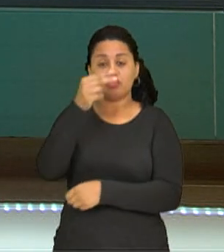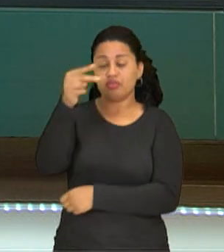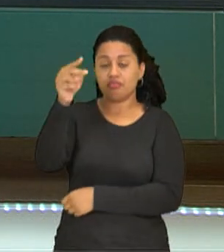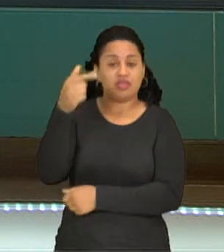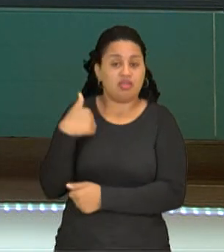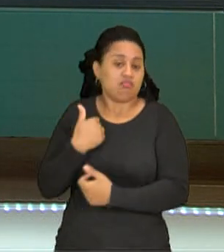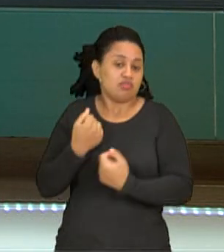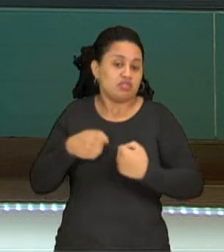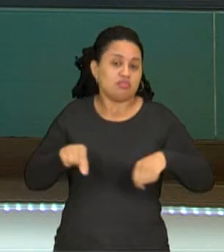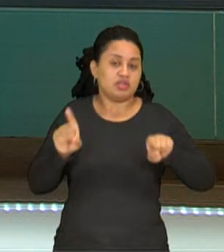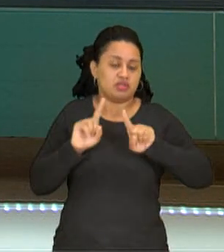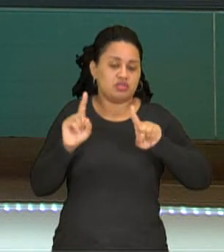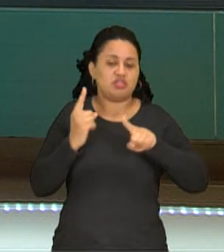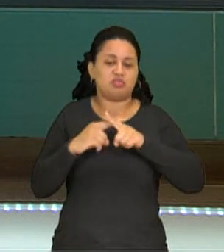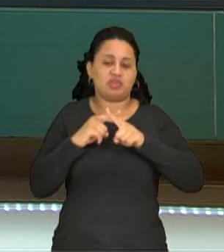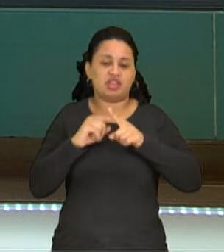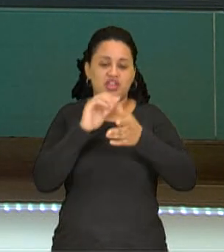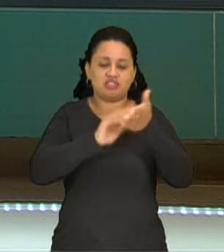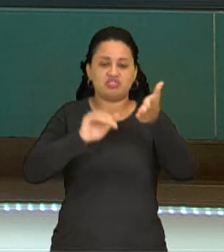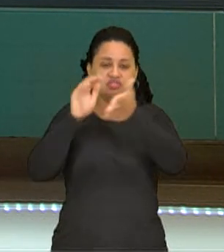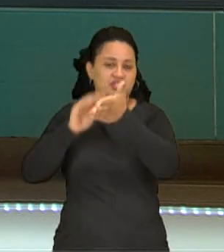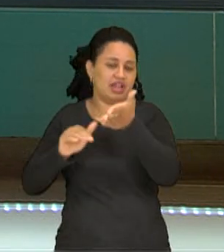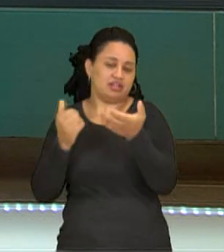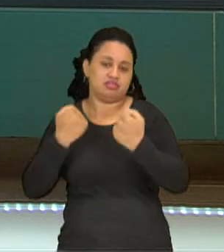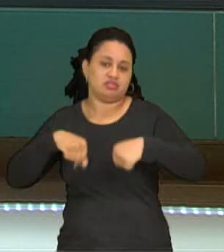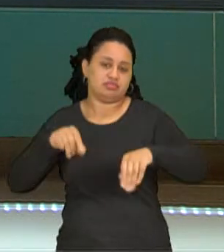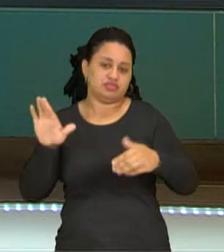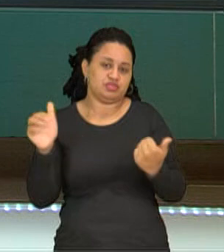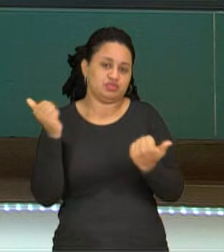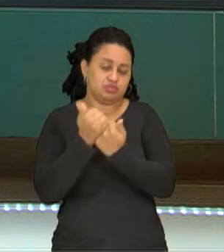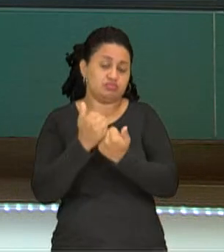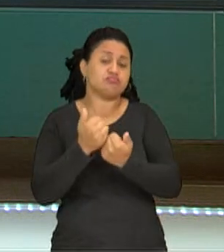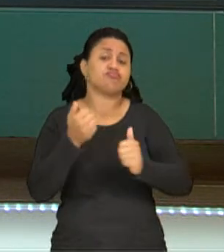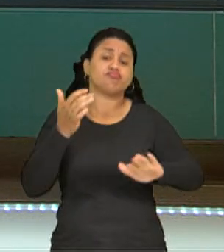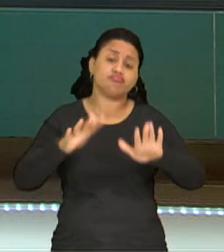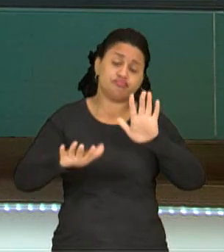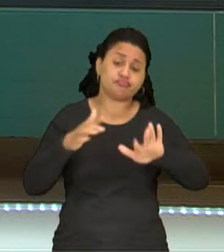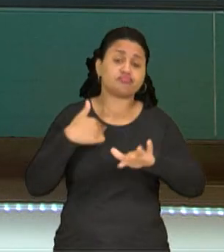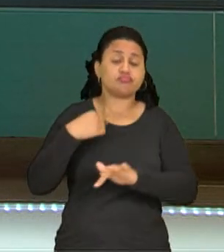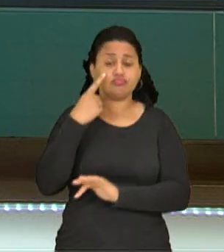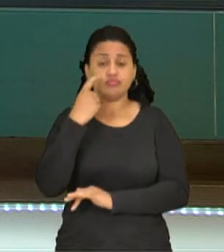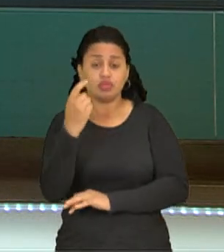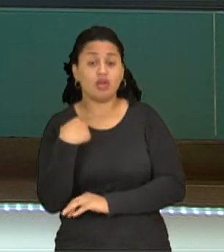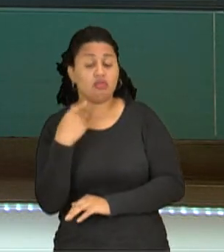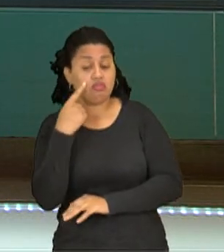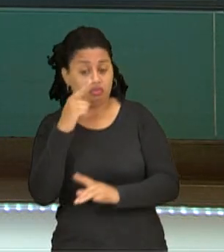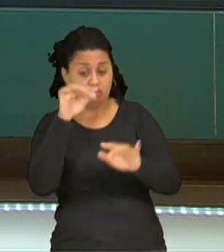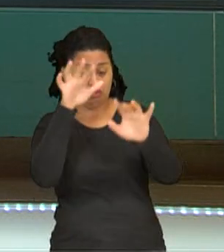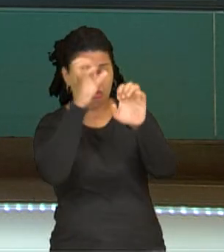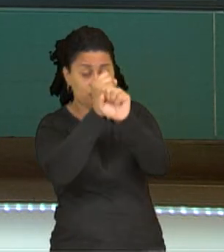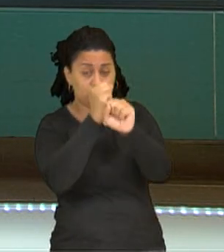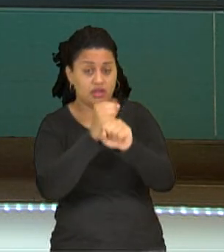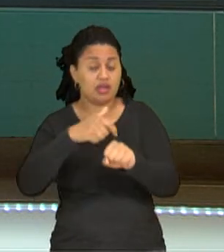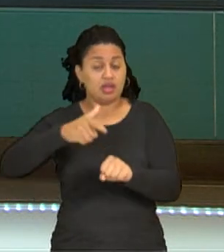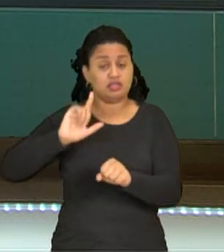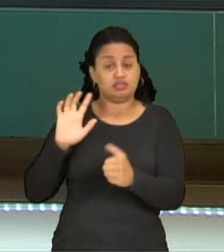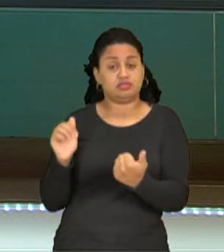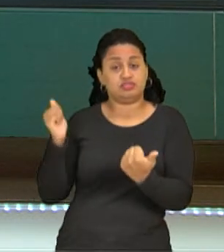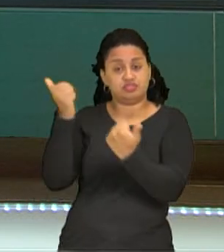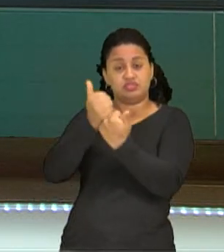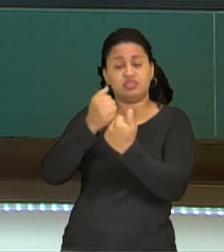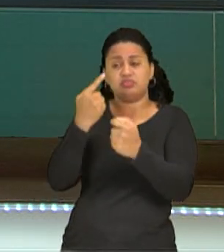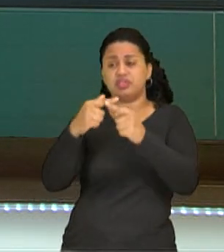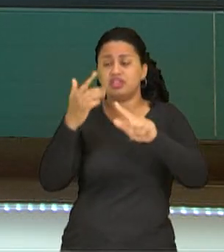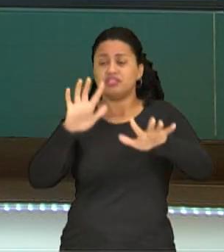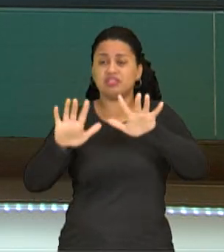foi simplificado, nem precisei fazer a substituição. Às vezes é mais interessante a gente ver no cálculo antes de fazer a substituição, senão